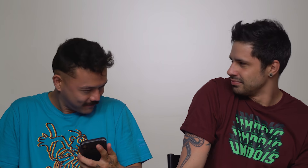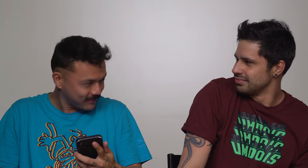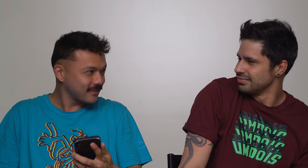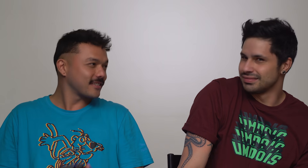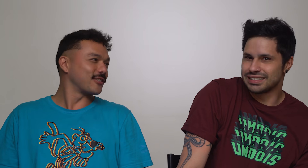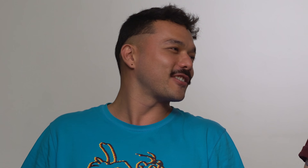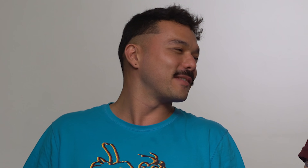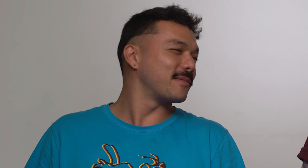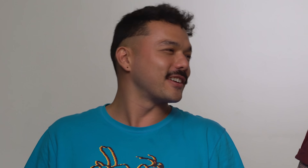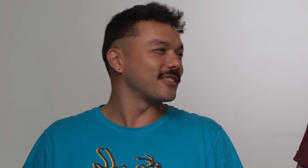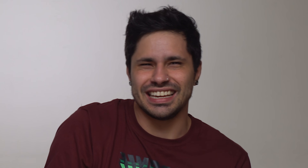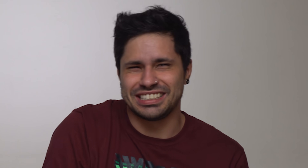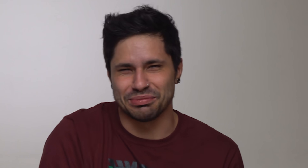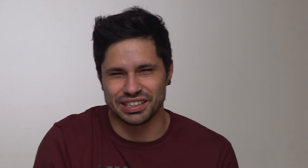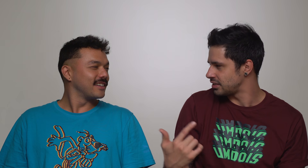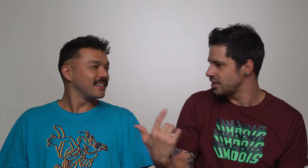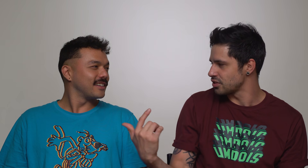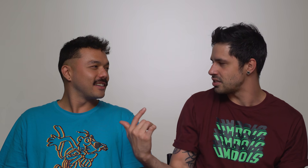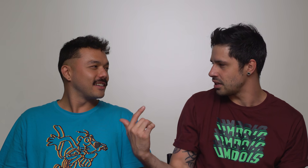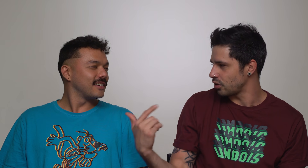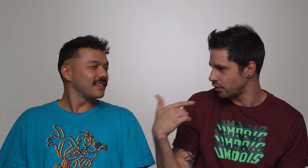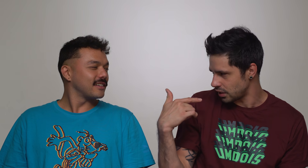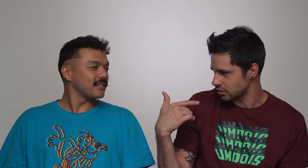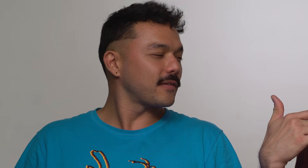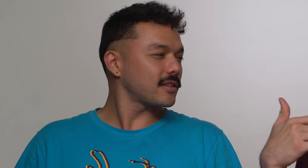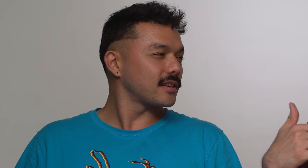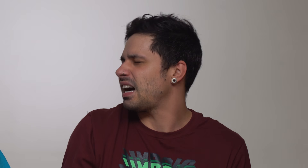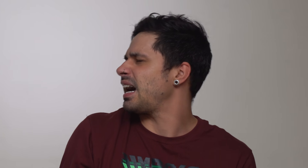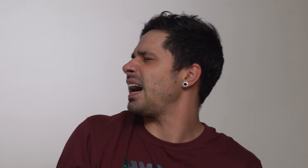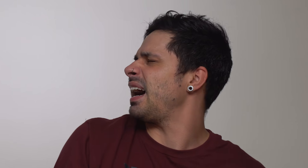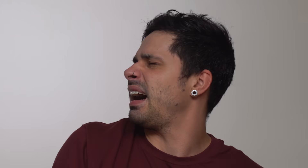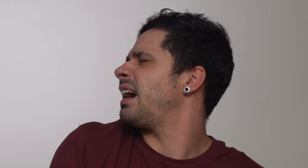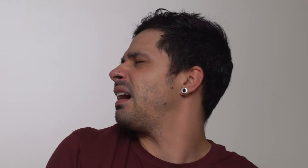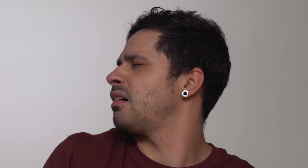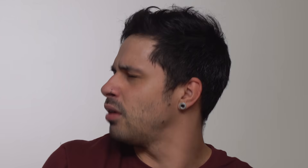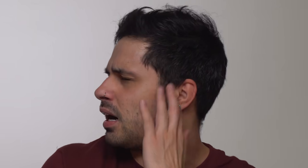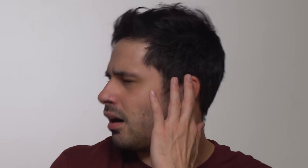imitar! Gostou da minha abertura? Cacete, mano. É assim que vocês sentem quando eu faço? Você faz o quê?